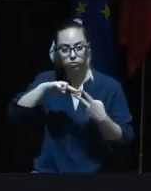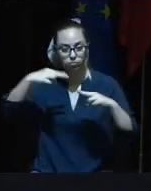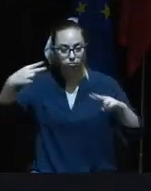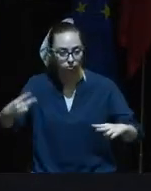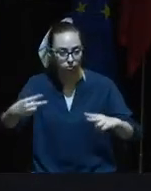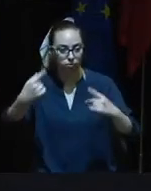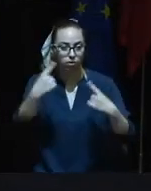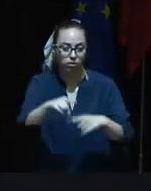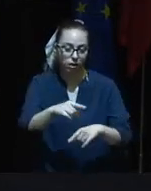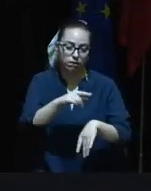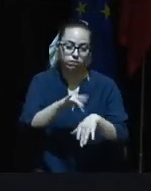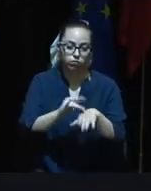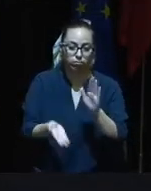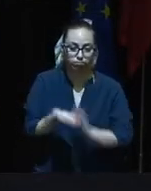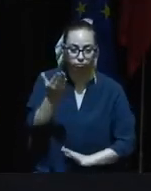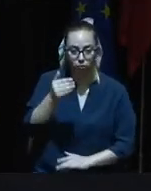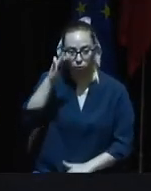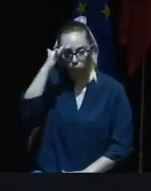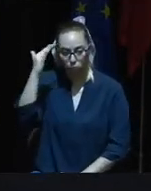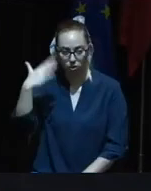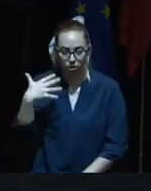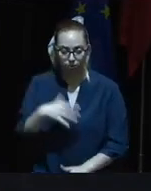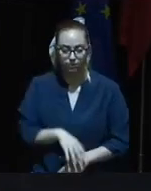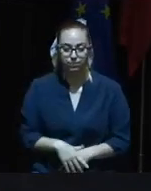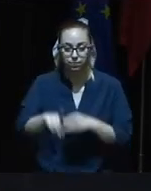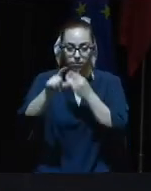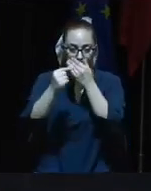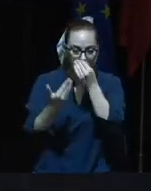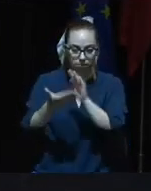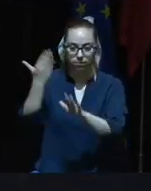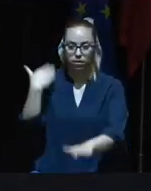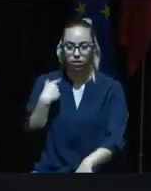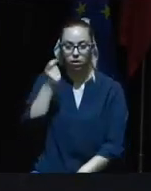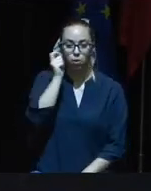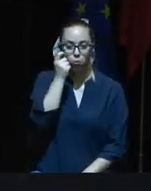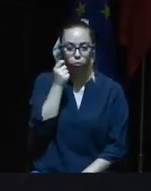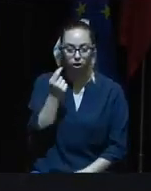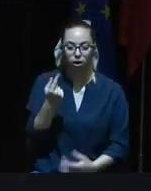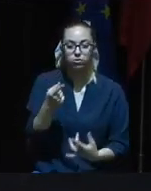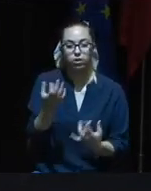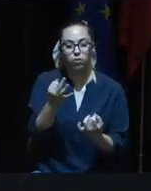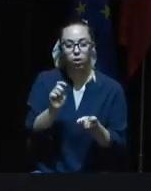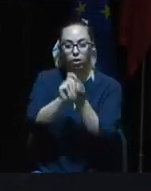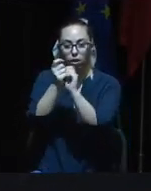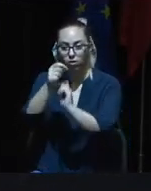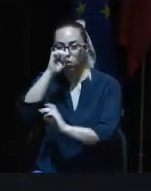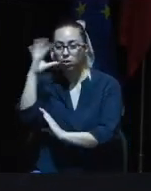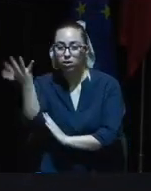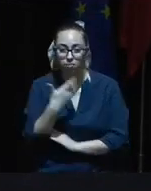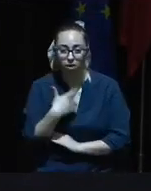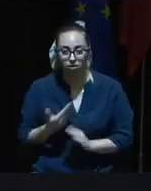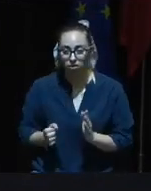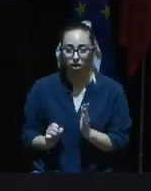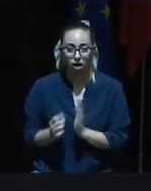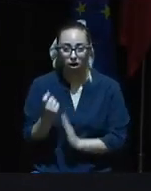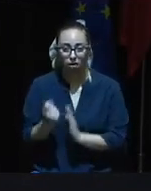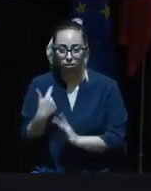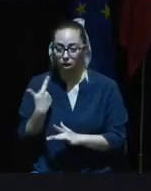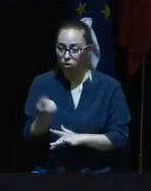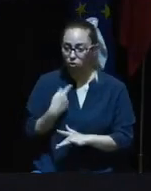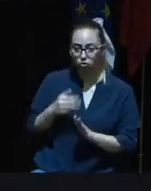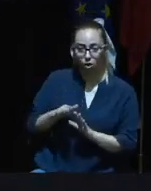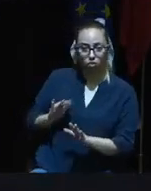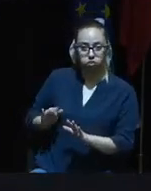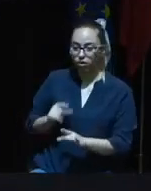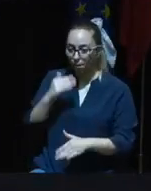identificados como vulneráveis ao calor já dizia António Guterres às alterações climáticas estão avançar mais depressa do que nós temos